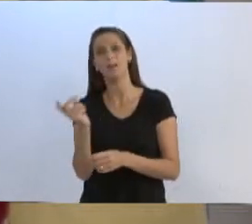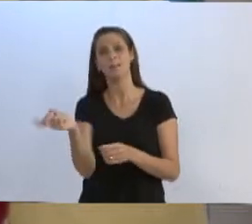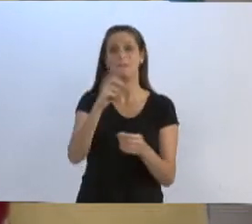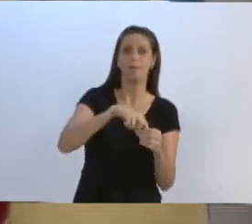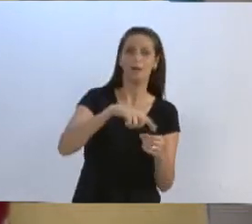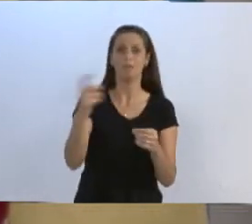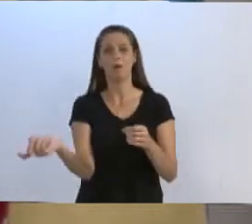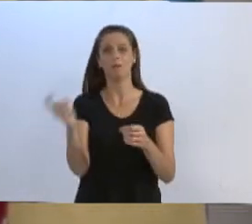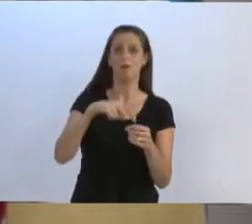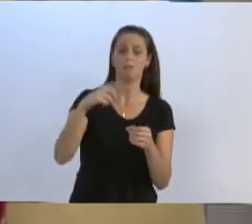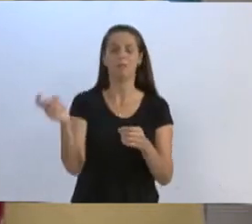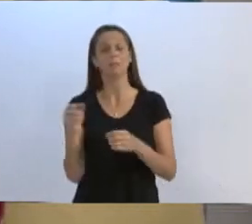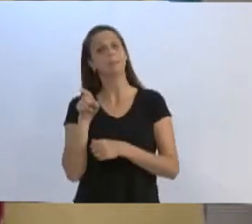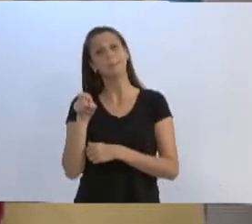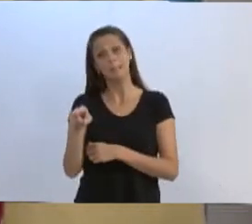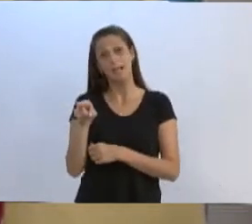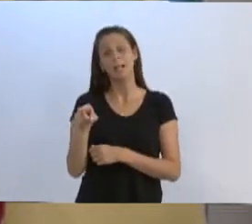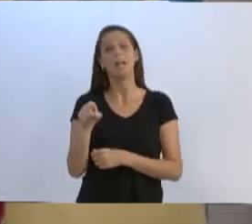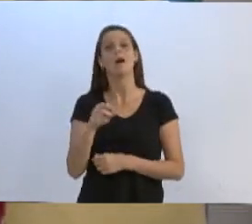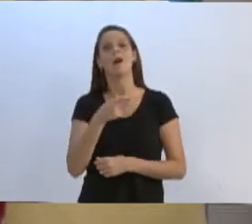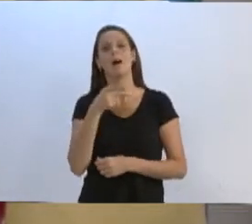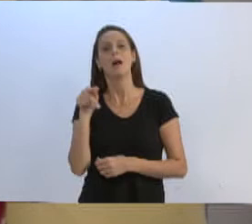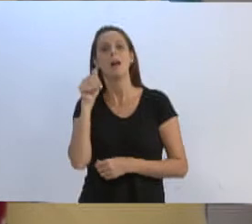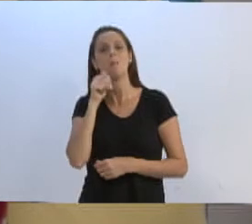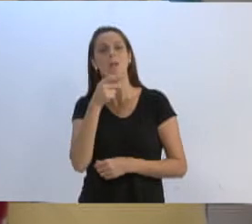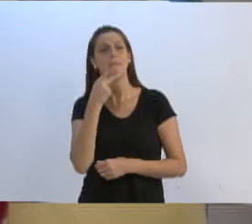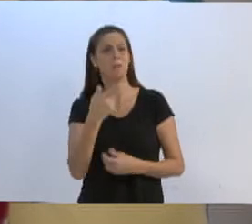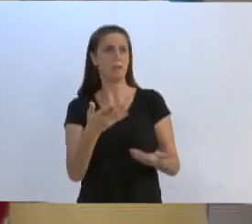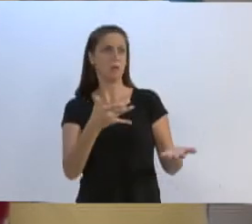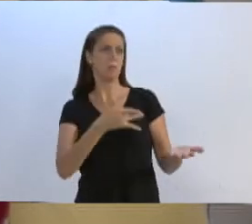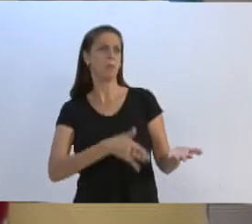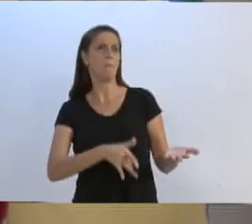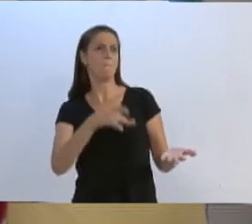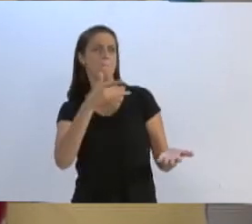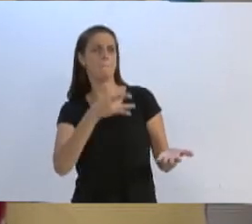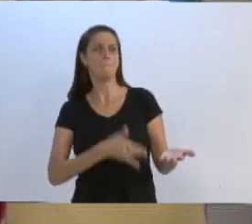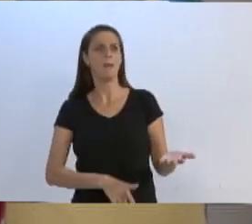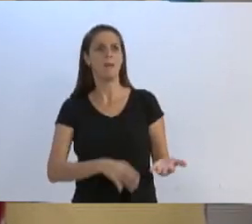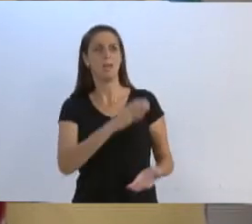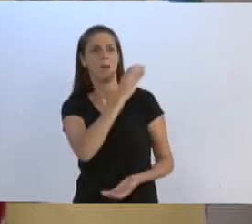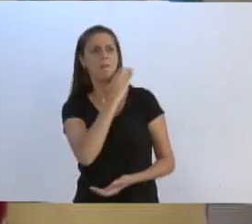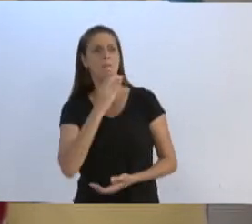seguinte referência: estou morrendo de pena do Dr. Cim. Dr. Cim caiu na